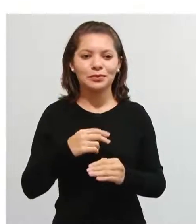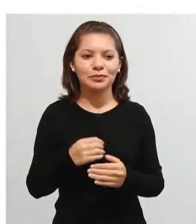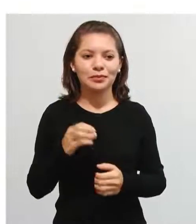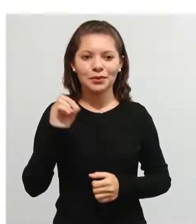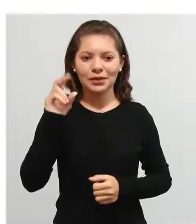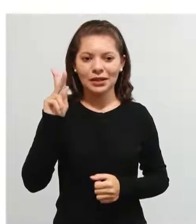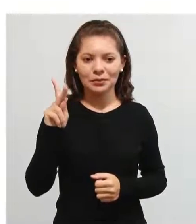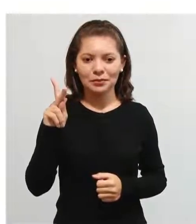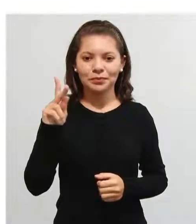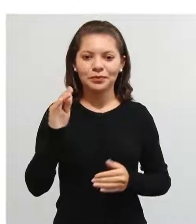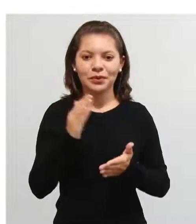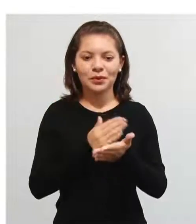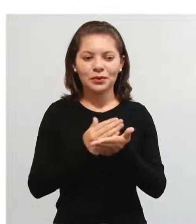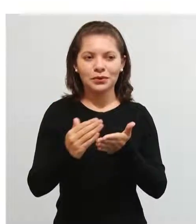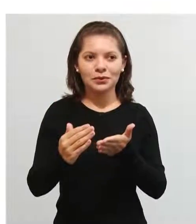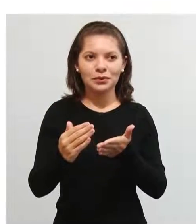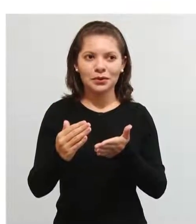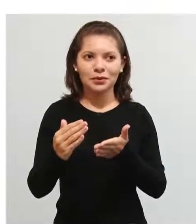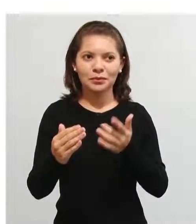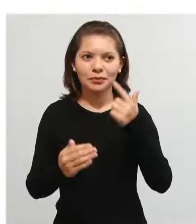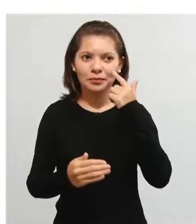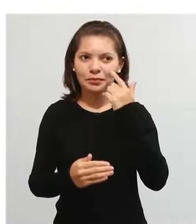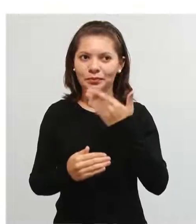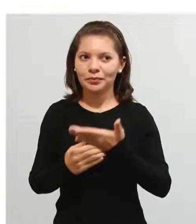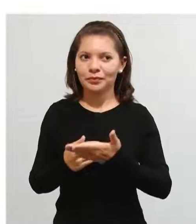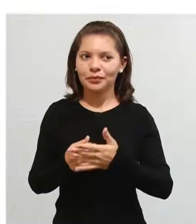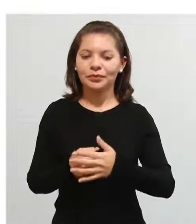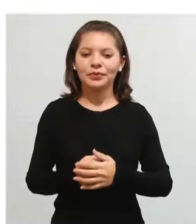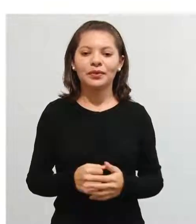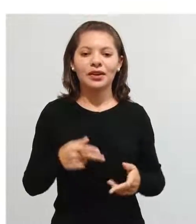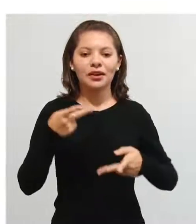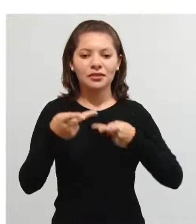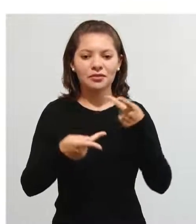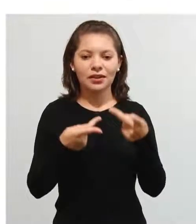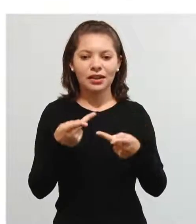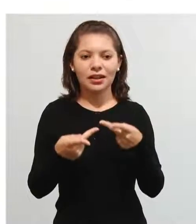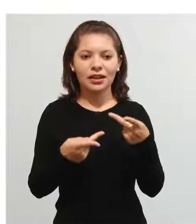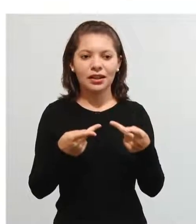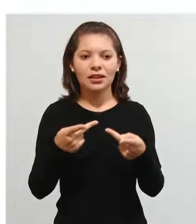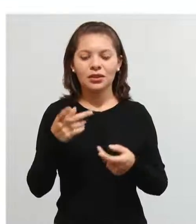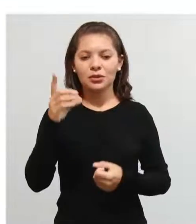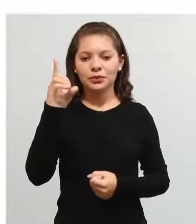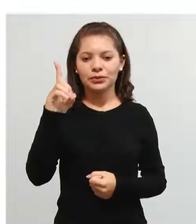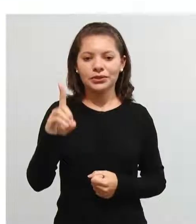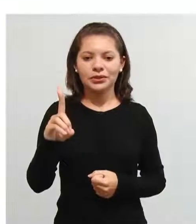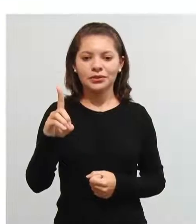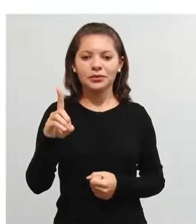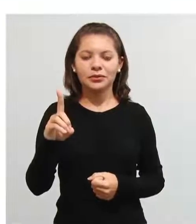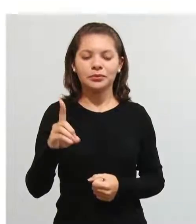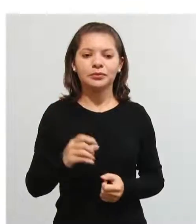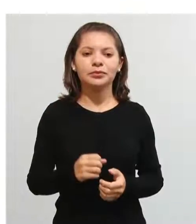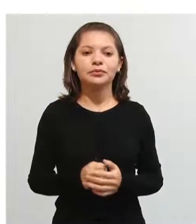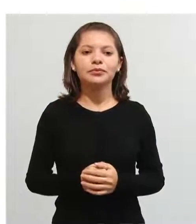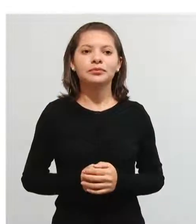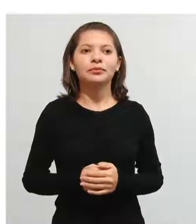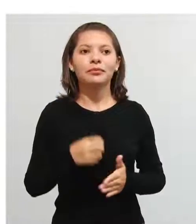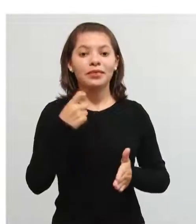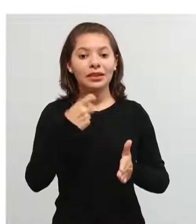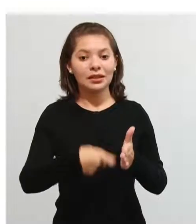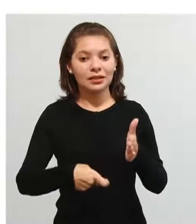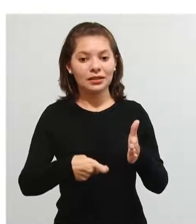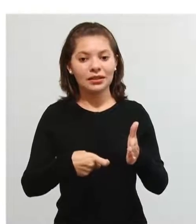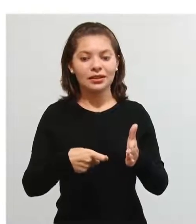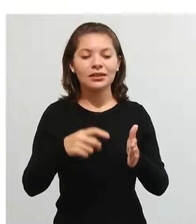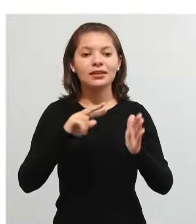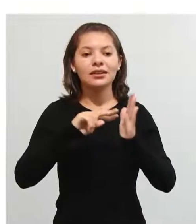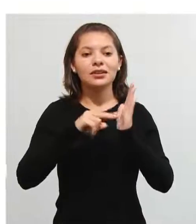Dando continuidade, vamos falar aqui nas fontes do direito, tá? Tributário, lógico, né? Então, significa dizer que